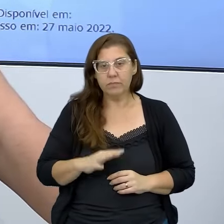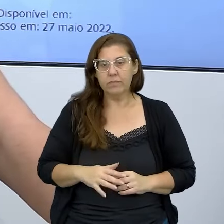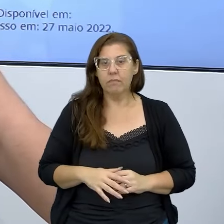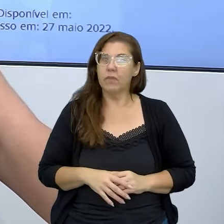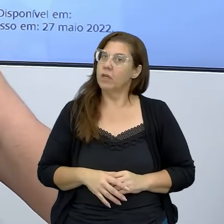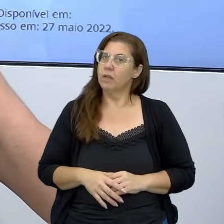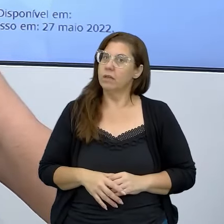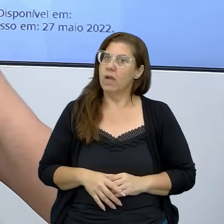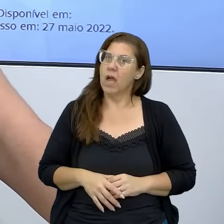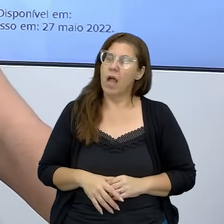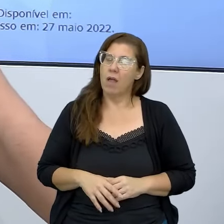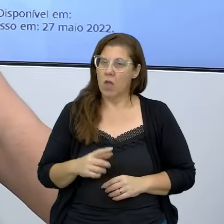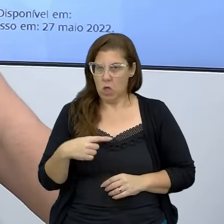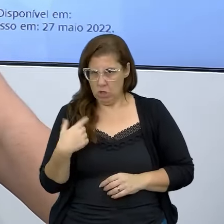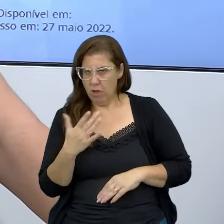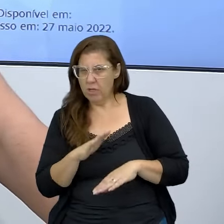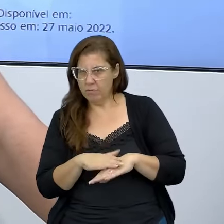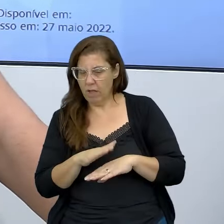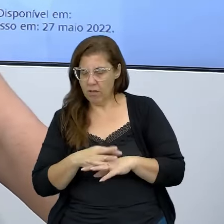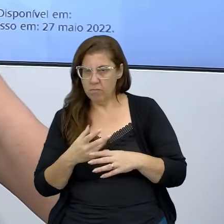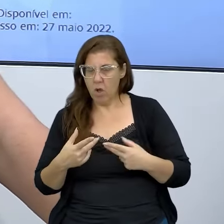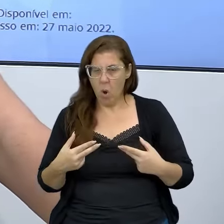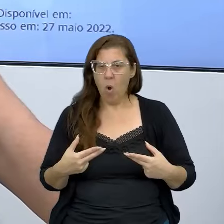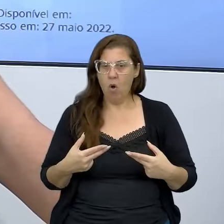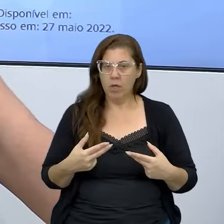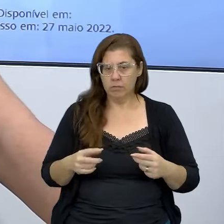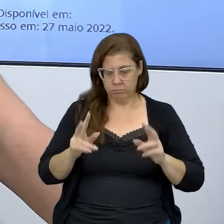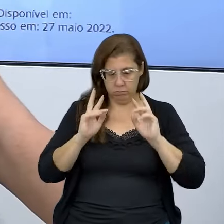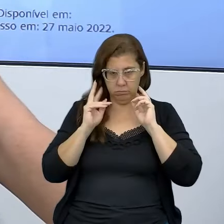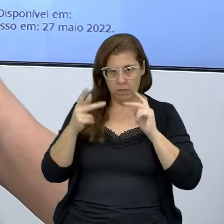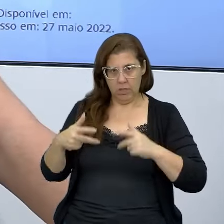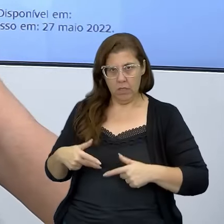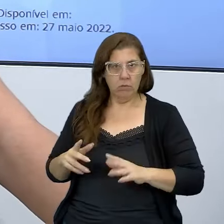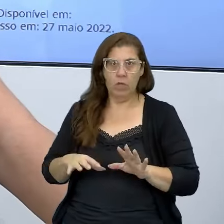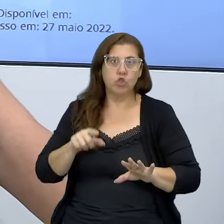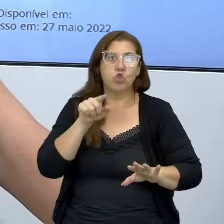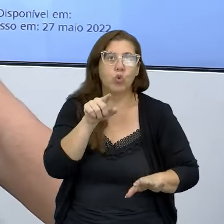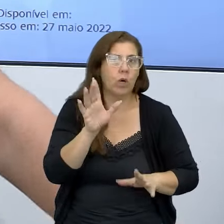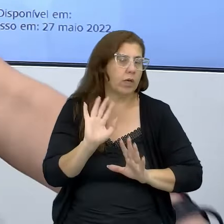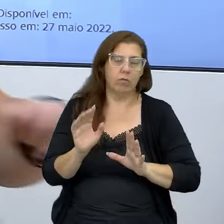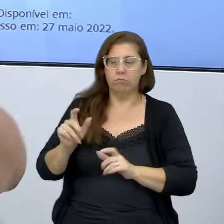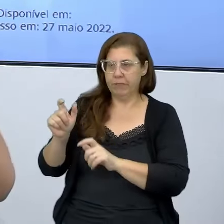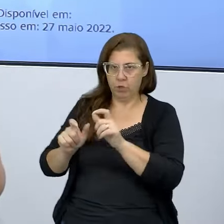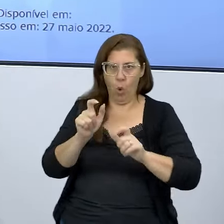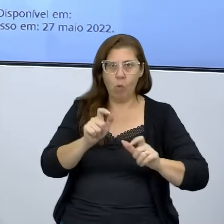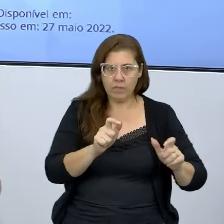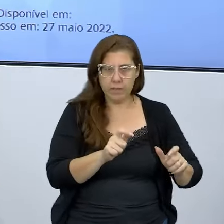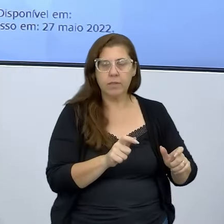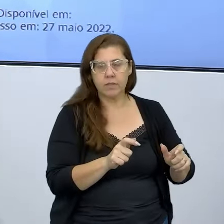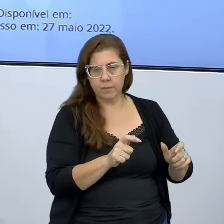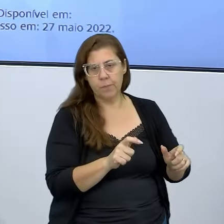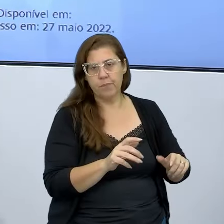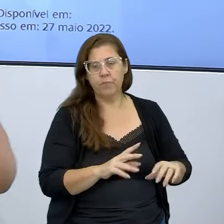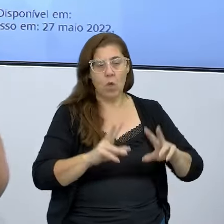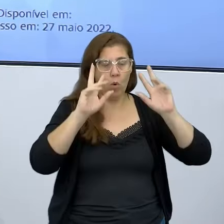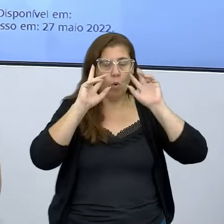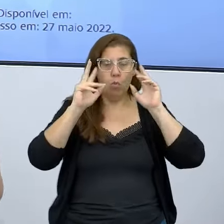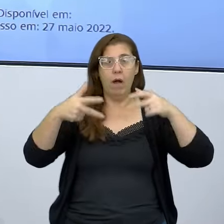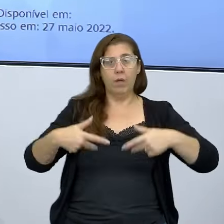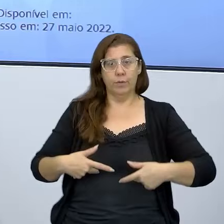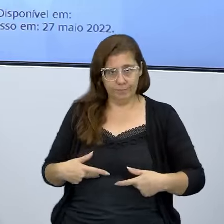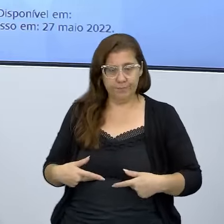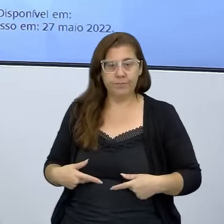mãozinha nossa, enquanto pessoas, tá? Não sua especificamente. É importante isso, a gente não tá falando de, quando eu falo eu e